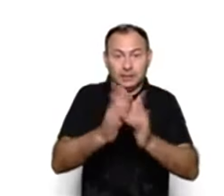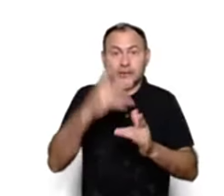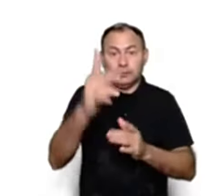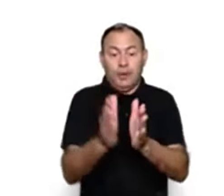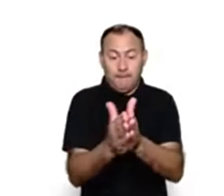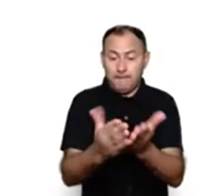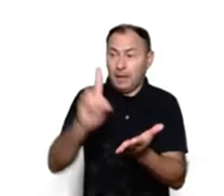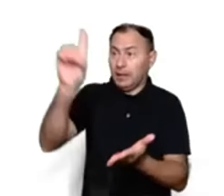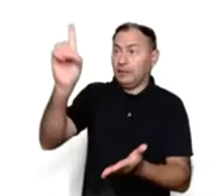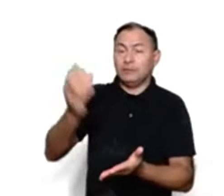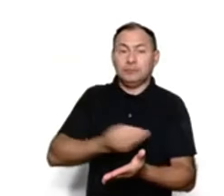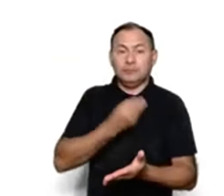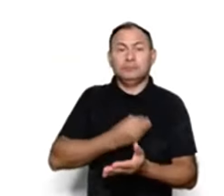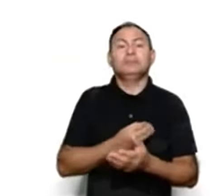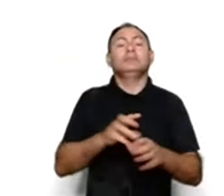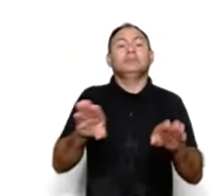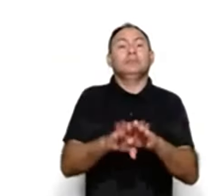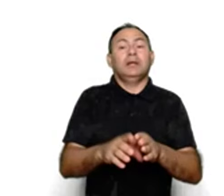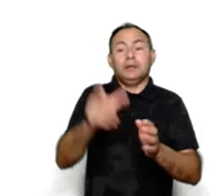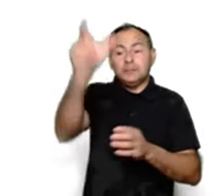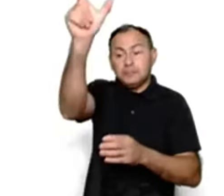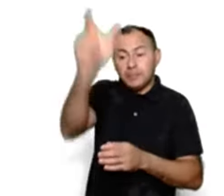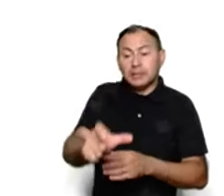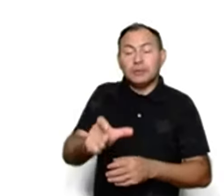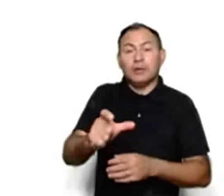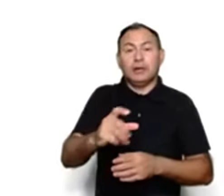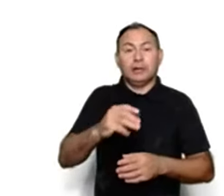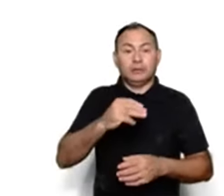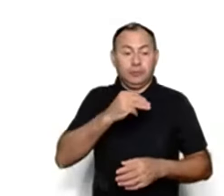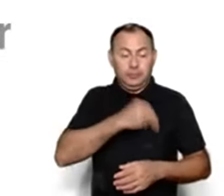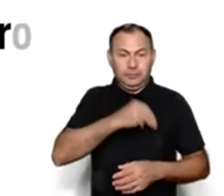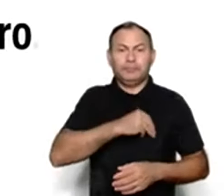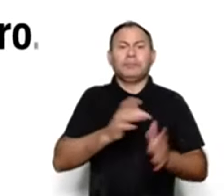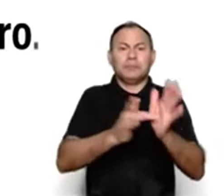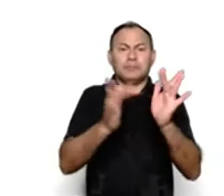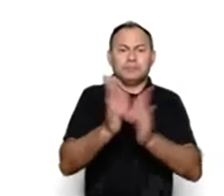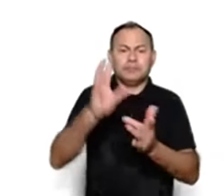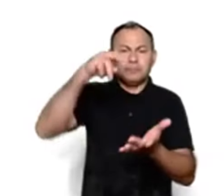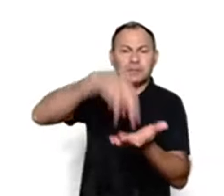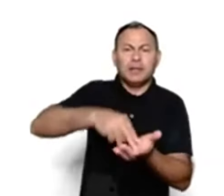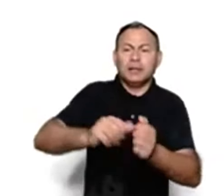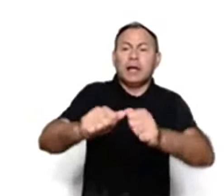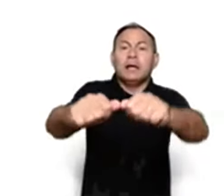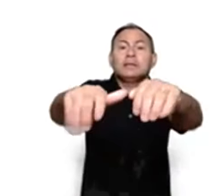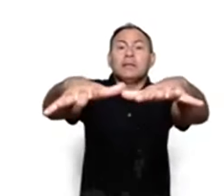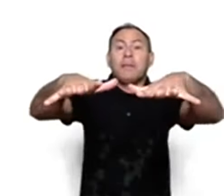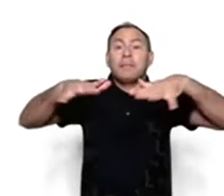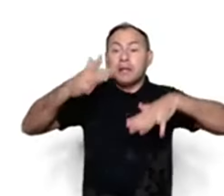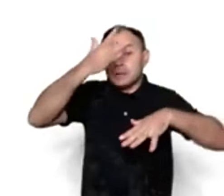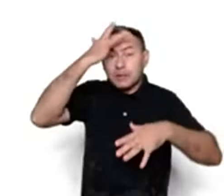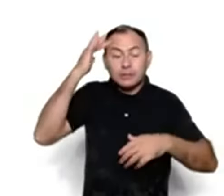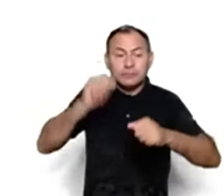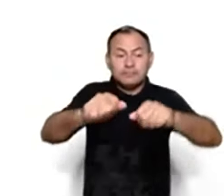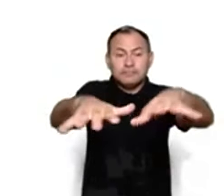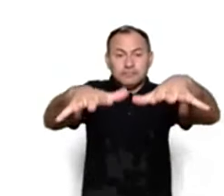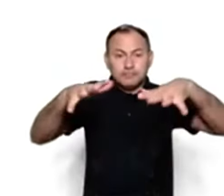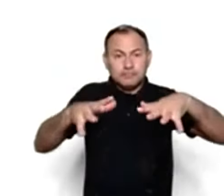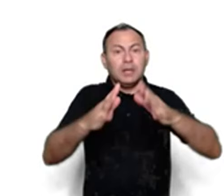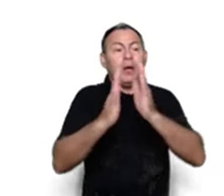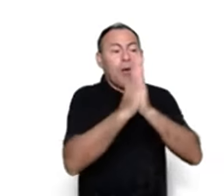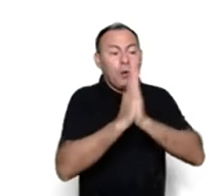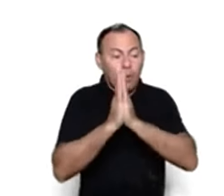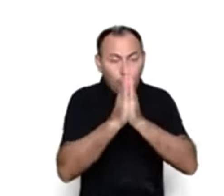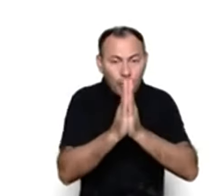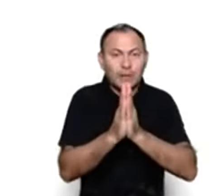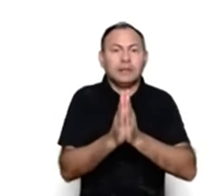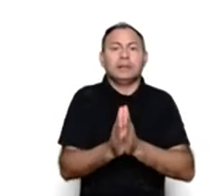presente na sua palavra. Cristo está presente na pessoa do ministro. Cristo está presente na assembleia. Quando a assembleia canta e